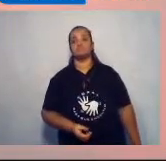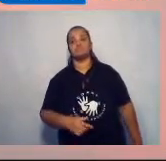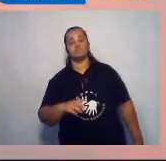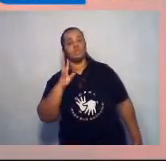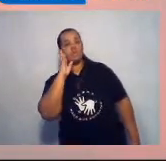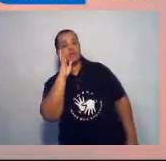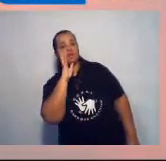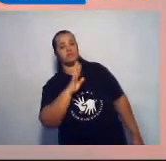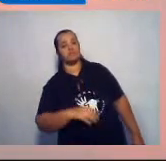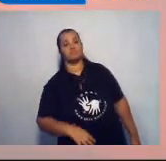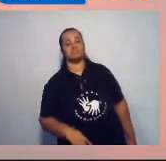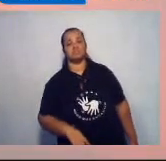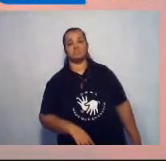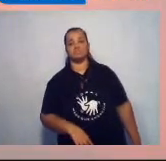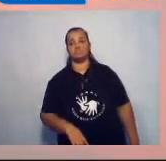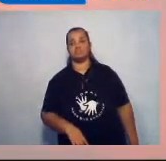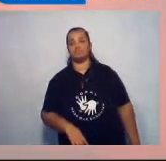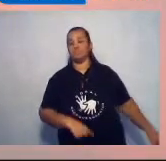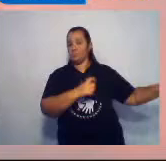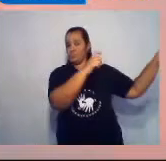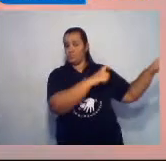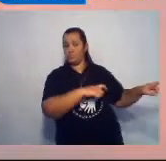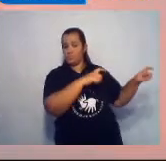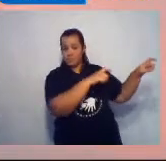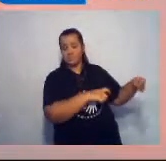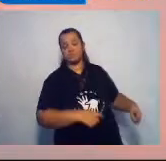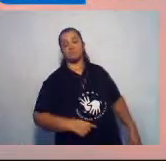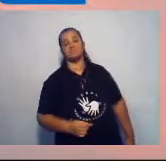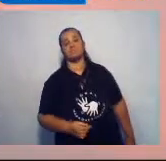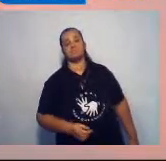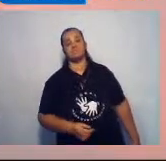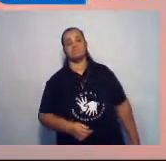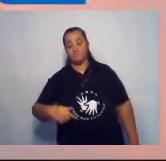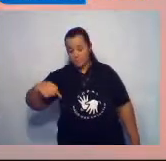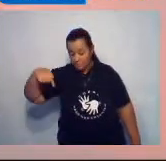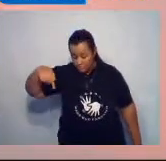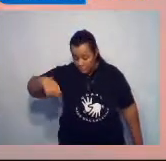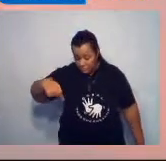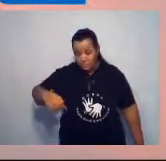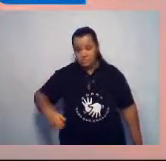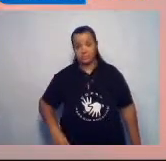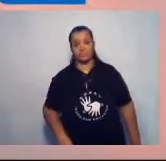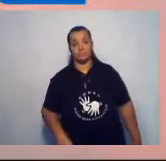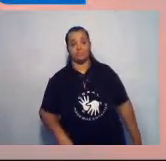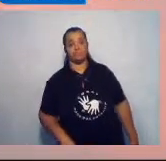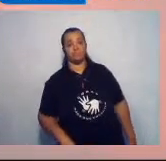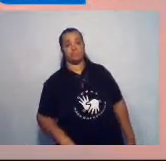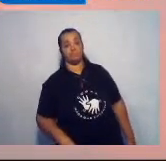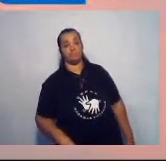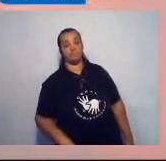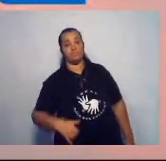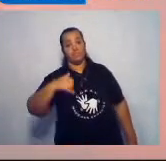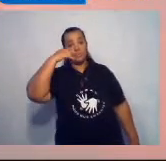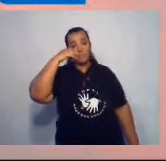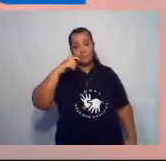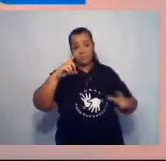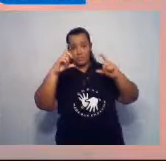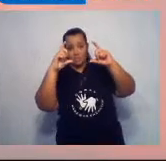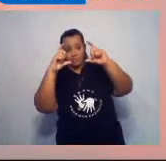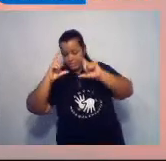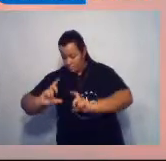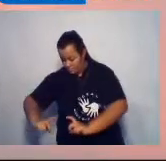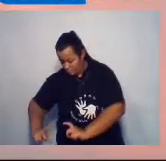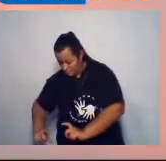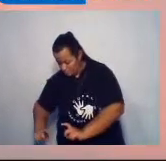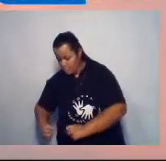muito legal, um pagode de primeira. André e Rafael, perguntando sobre a premiação, aqui lado direito da nossa tela, tem o QR Code. Colocando ali a câmera do seu celular, você